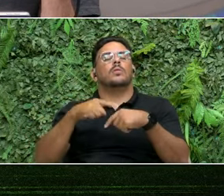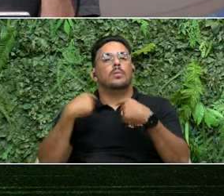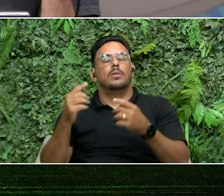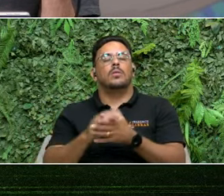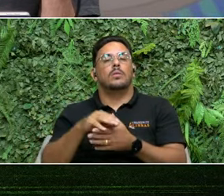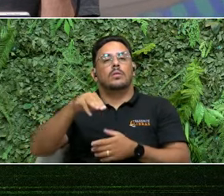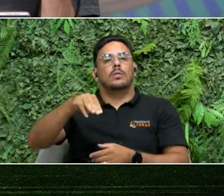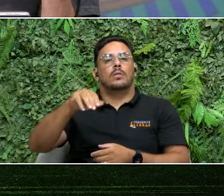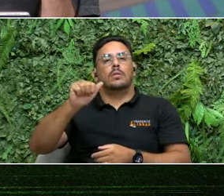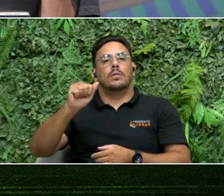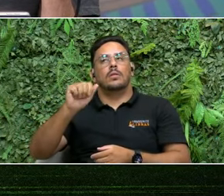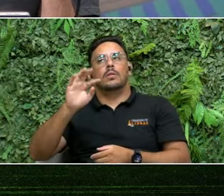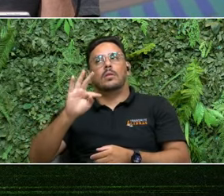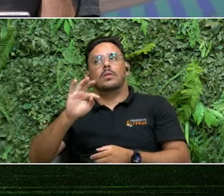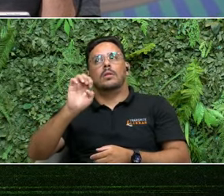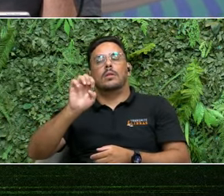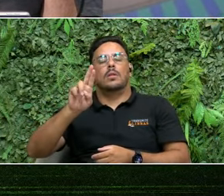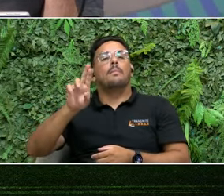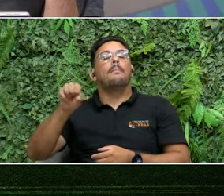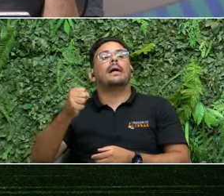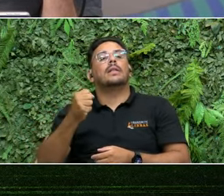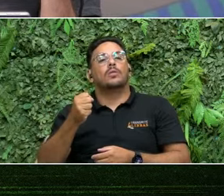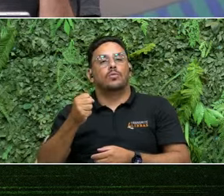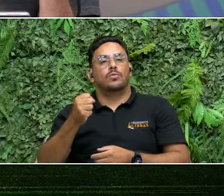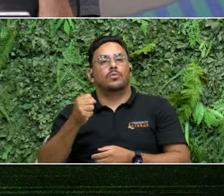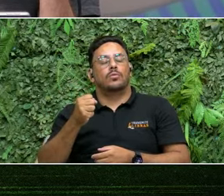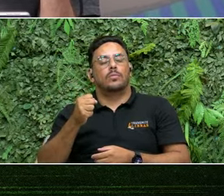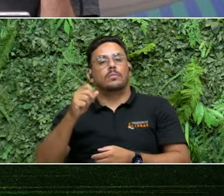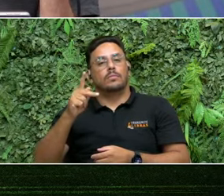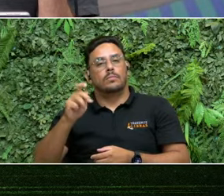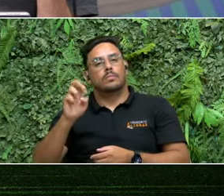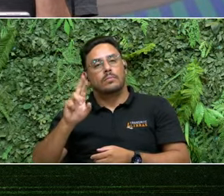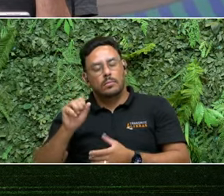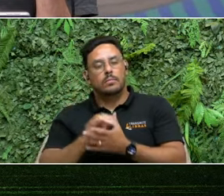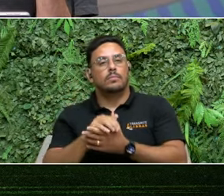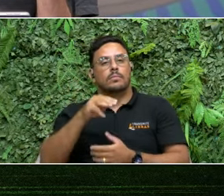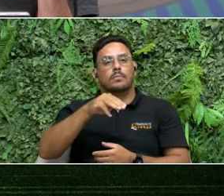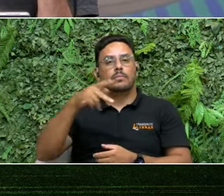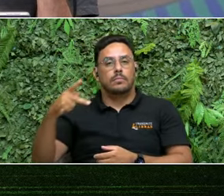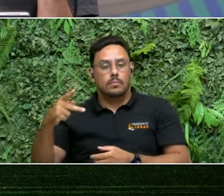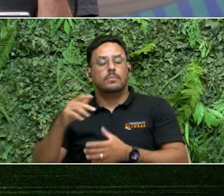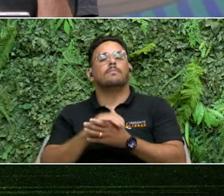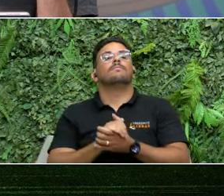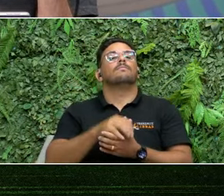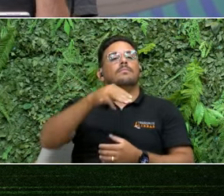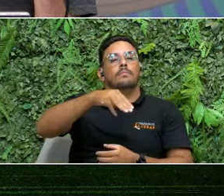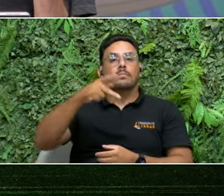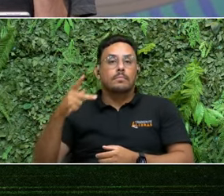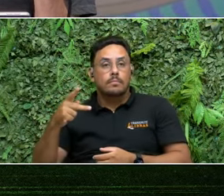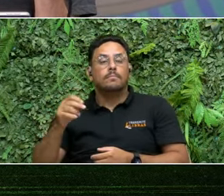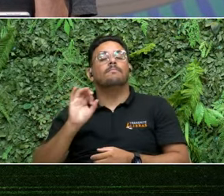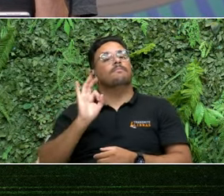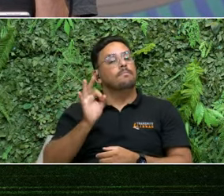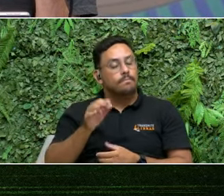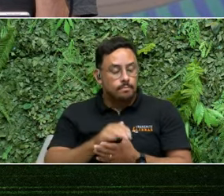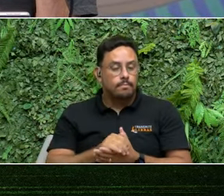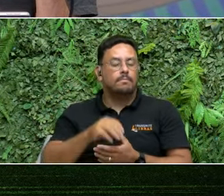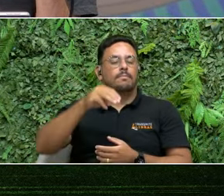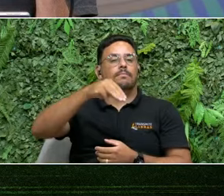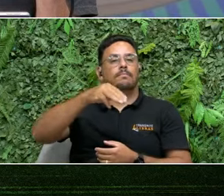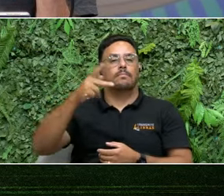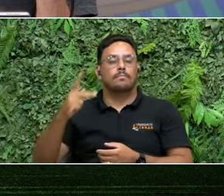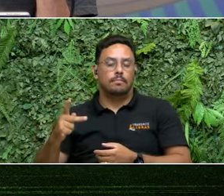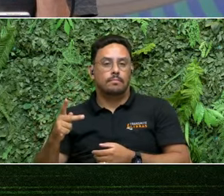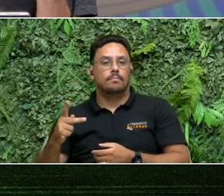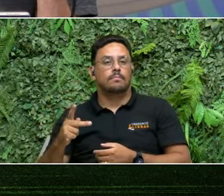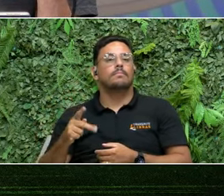Mateus Pereira Mateus Pereira bom Miltão Então é isso né Mateus Pereira é